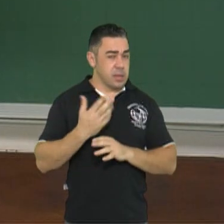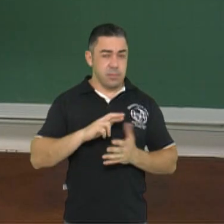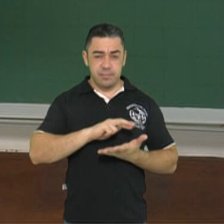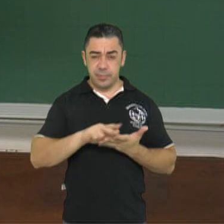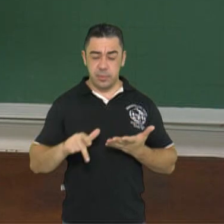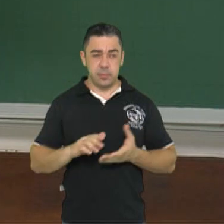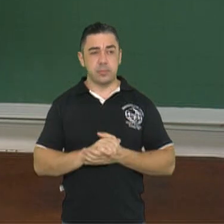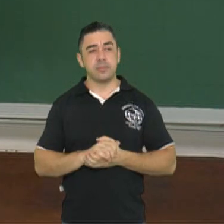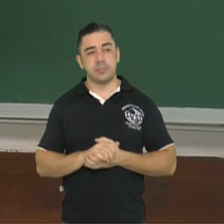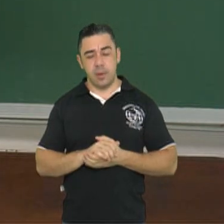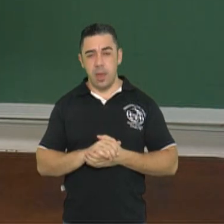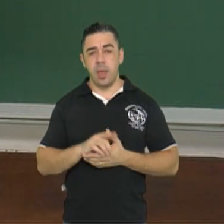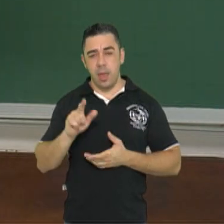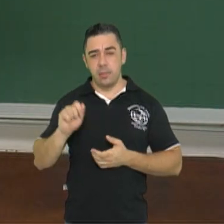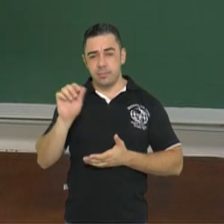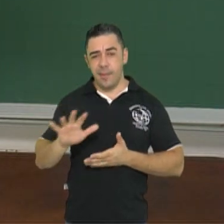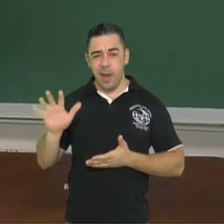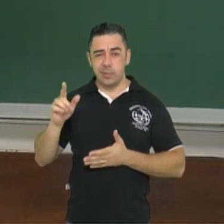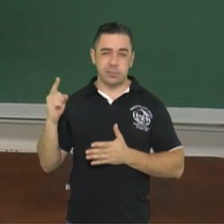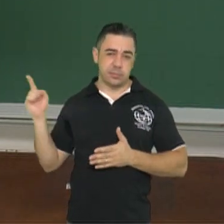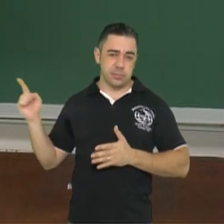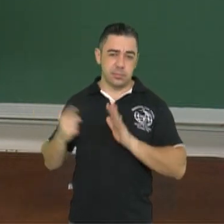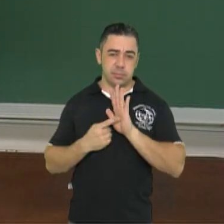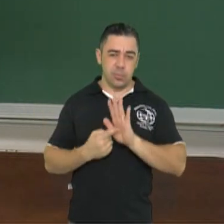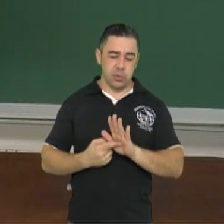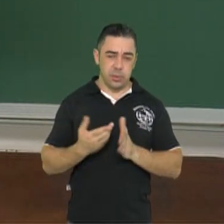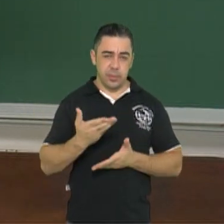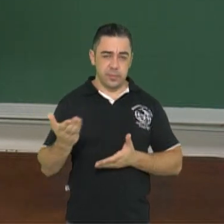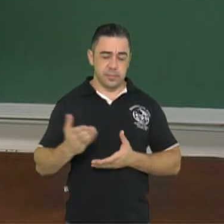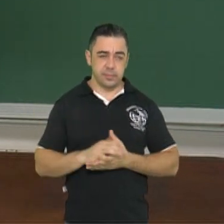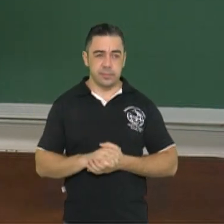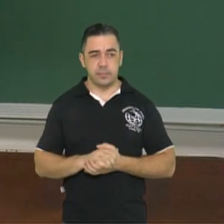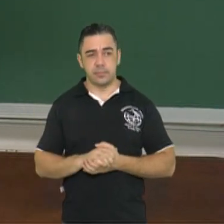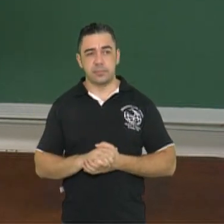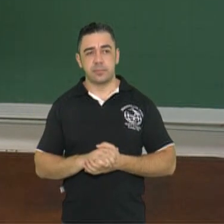tá? Então, tá aqui uma figura mostrando um pouquinho disso para vocês.